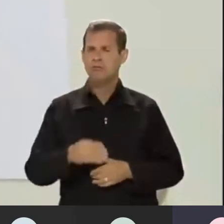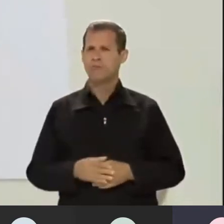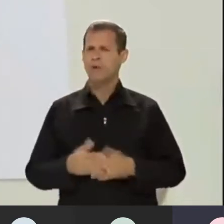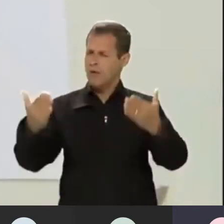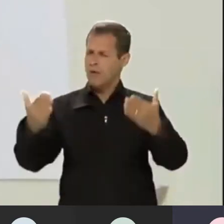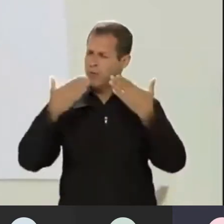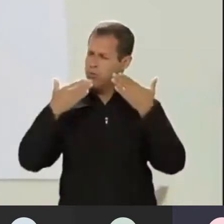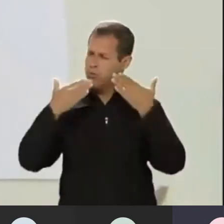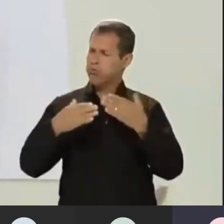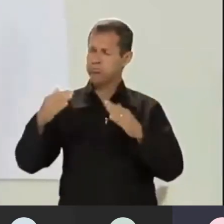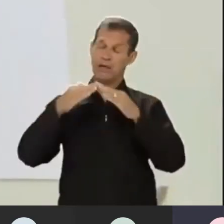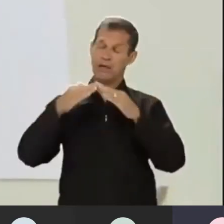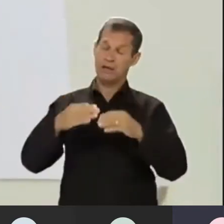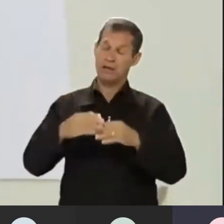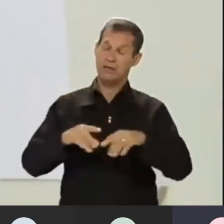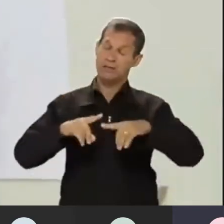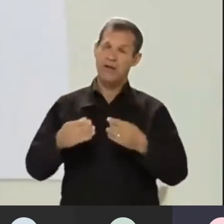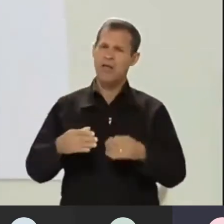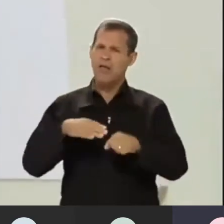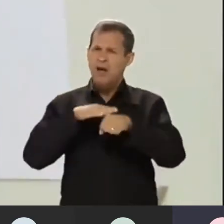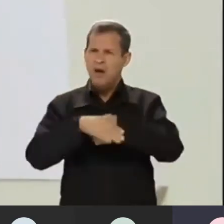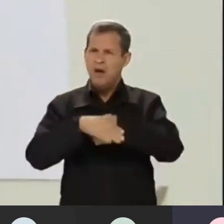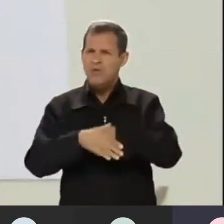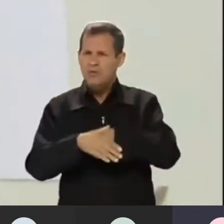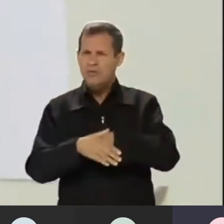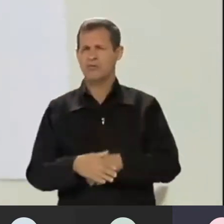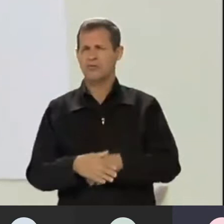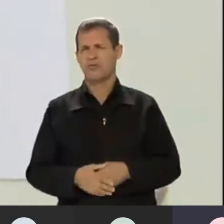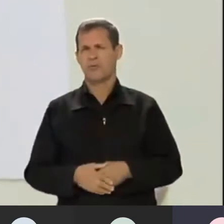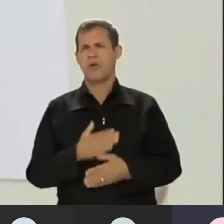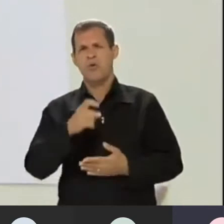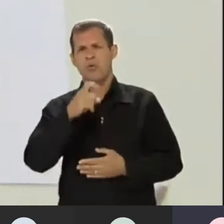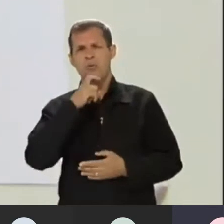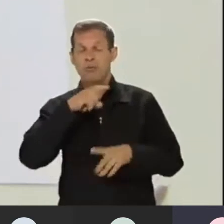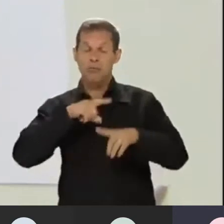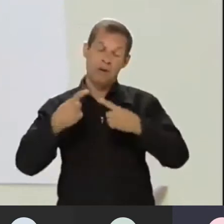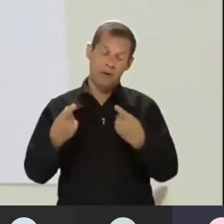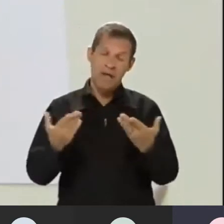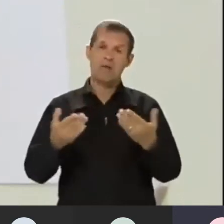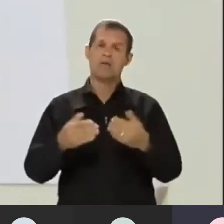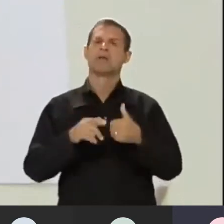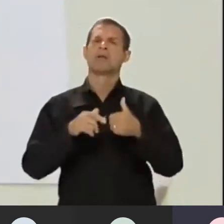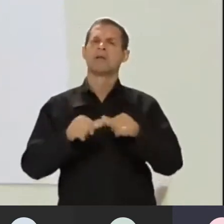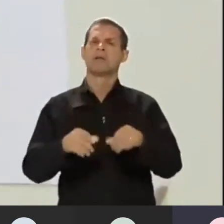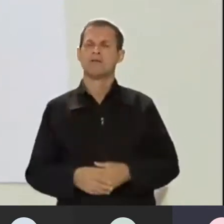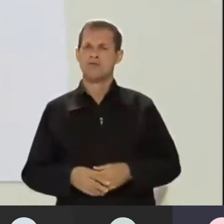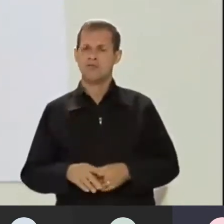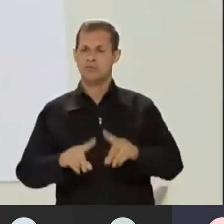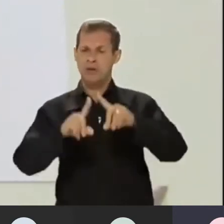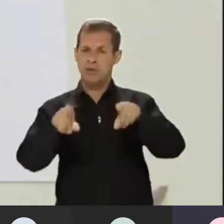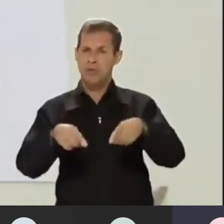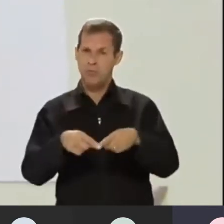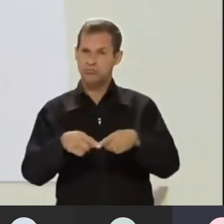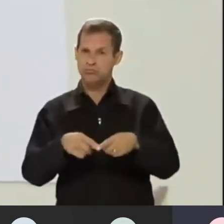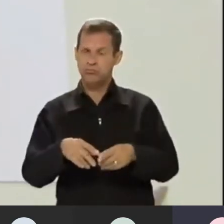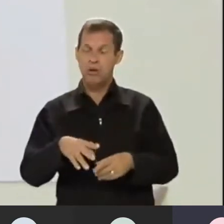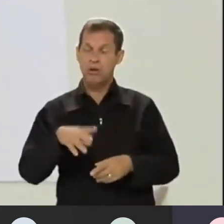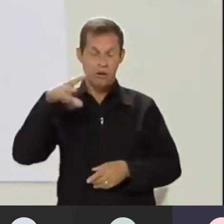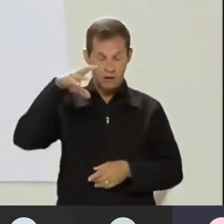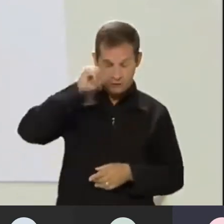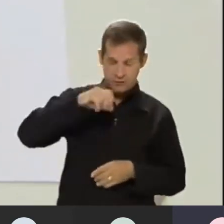possibilidade de aquecer o nosso ambiente, mas durante a noite a gente pode perder esse calor. Então, supondo que aqui e aqui sejam dormitórios, eu